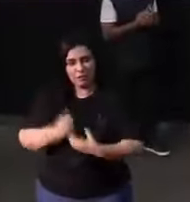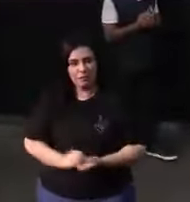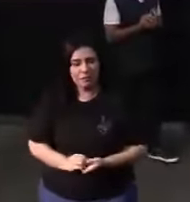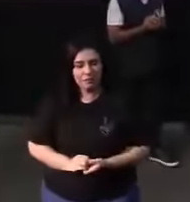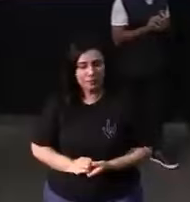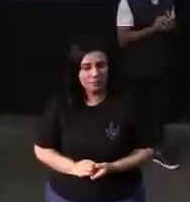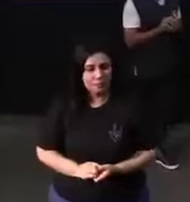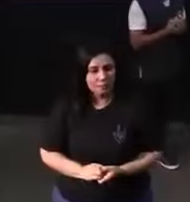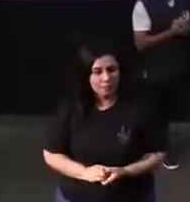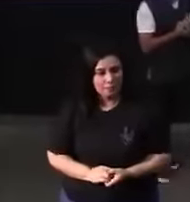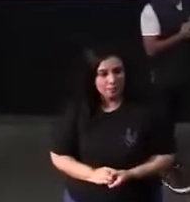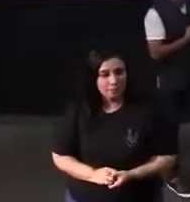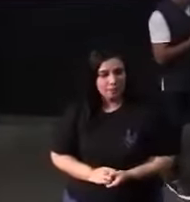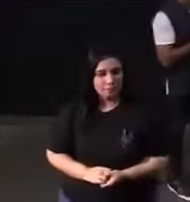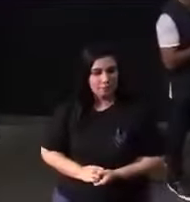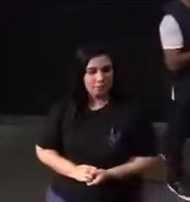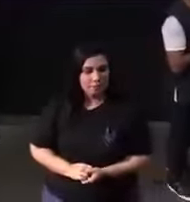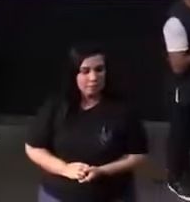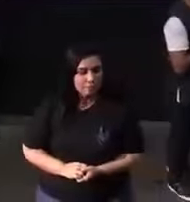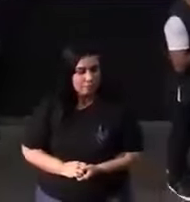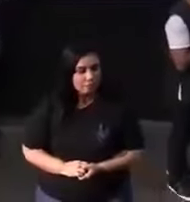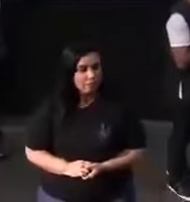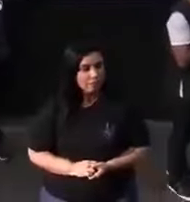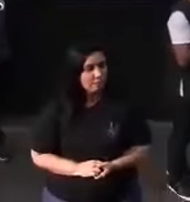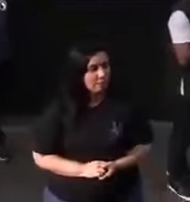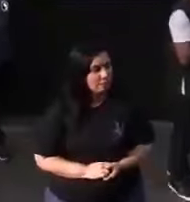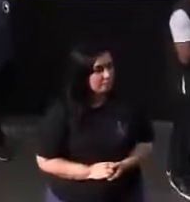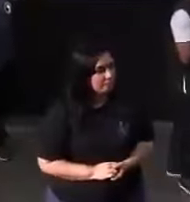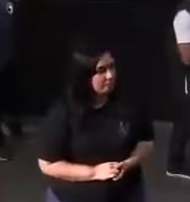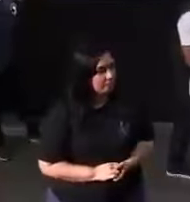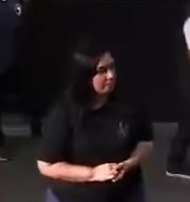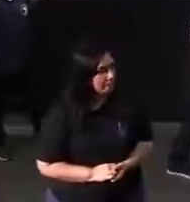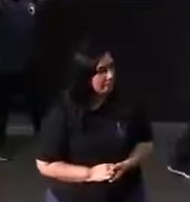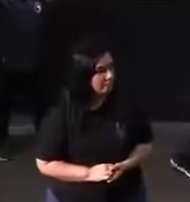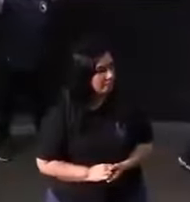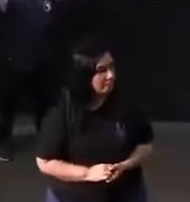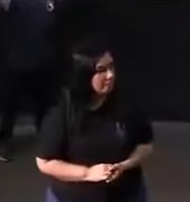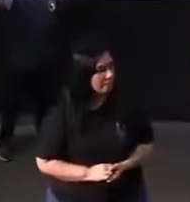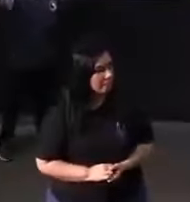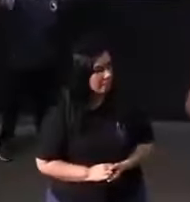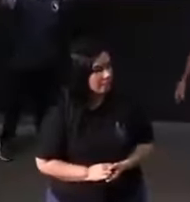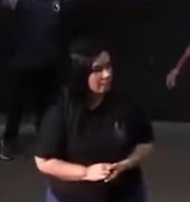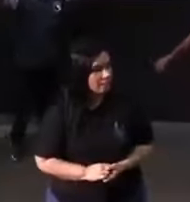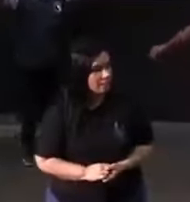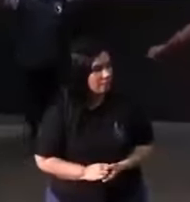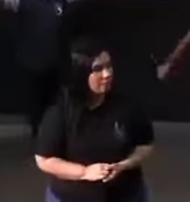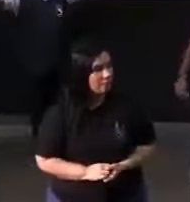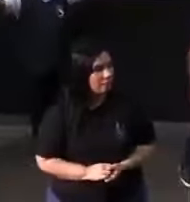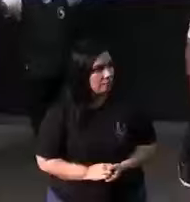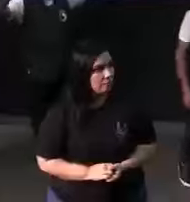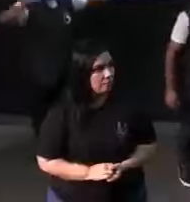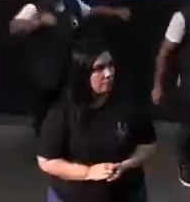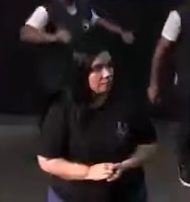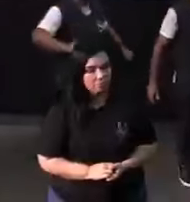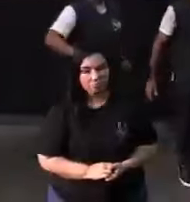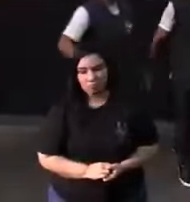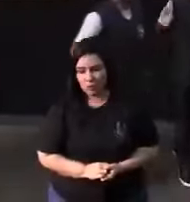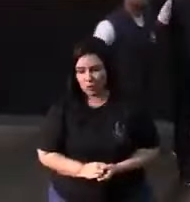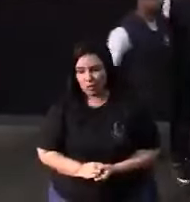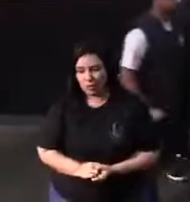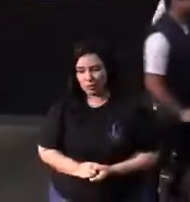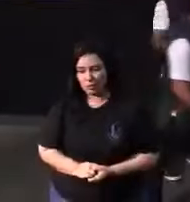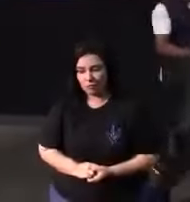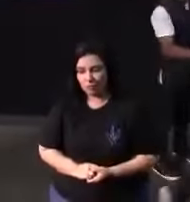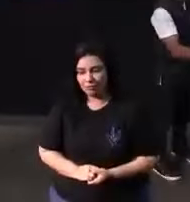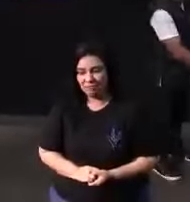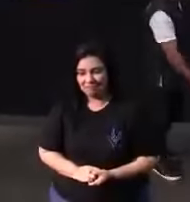nome de Jesus. Vamos louvar um cântico enquanto você caminha até o altar. Se a vitória não